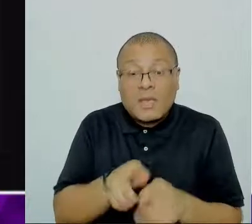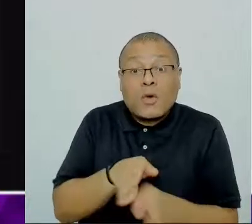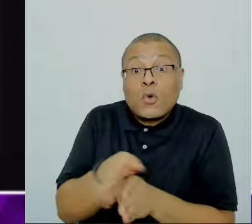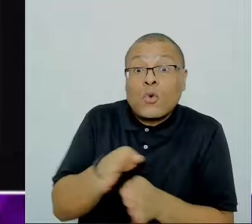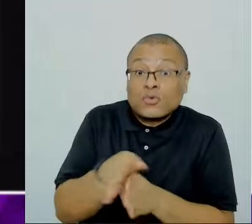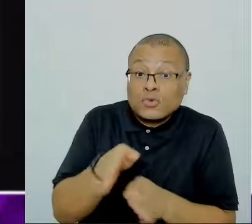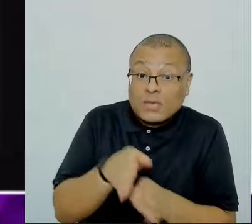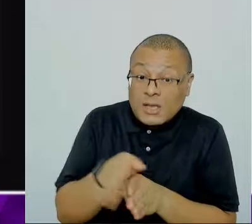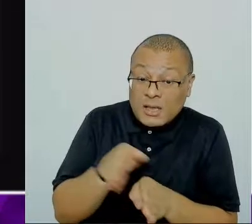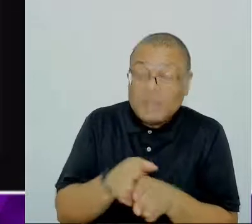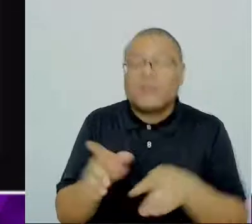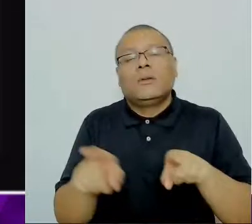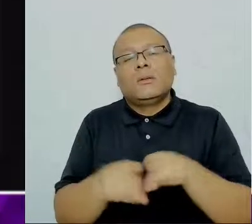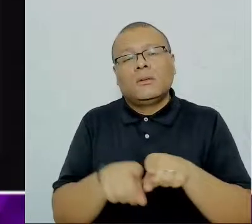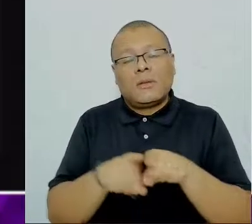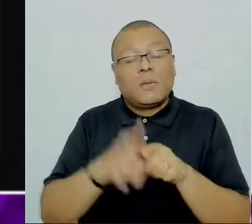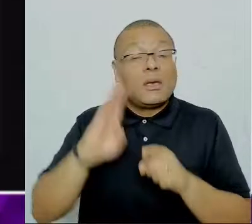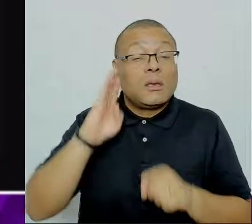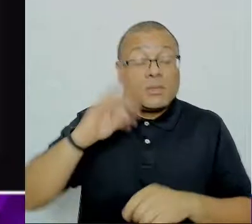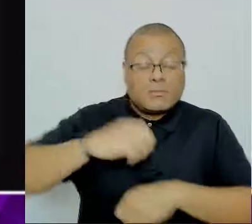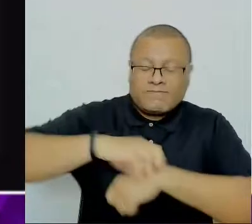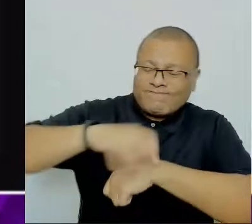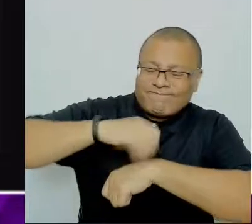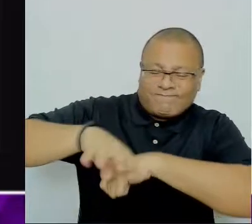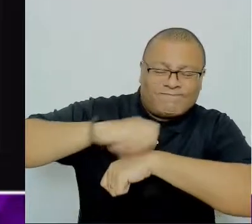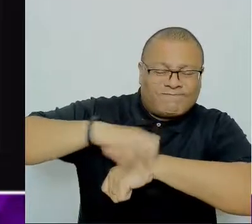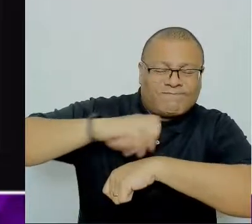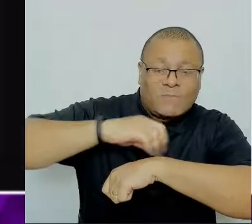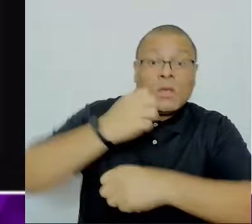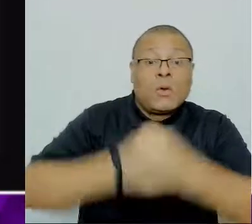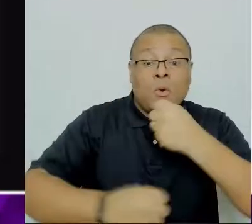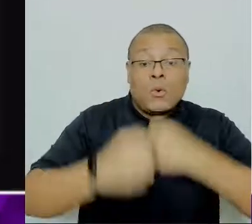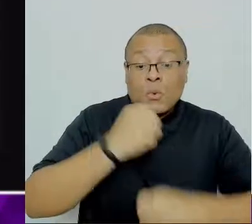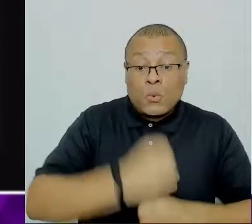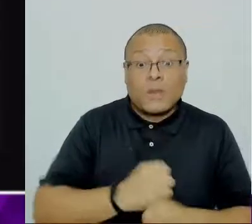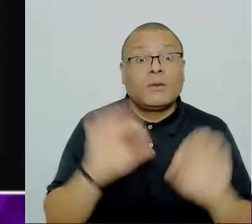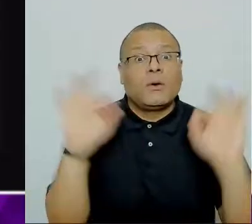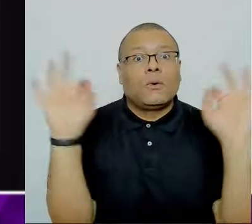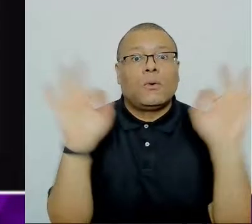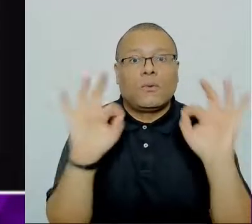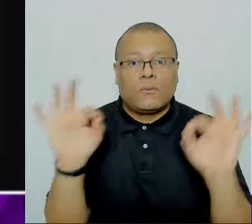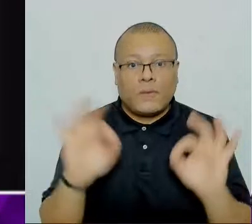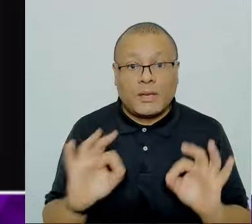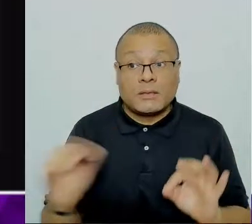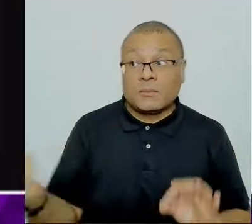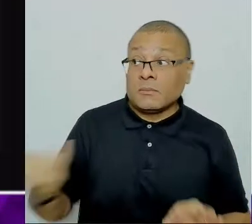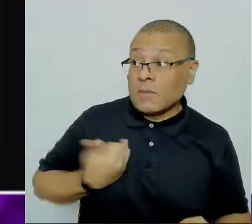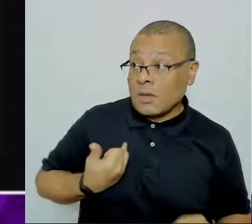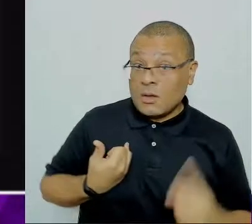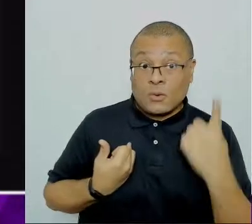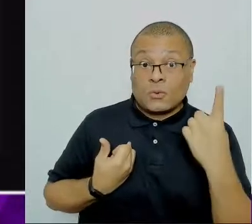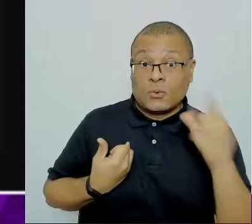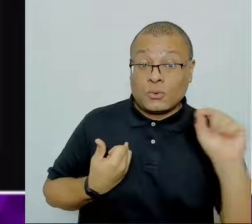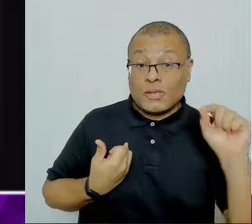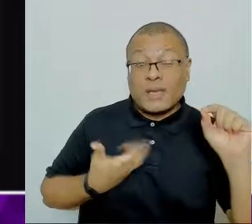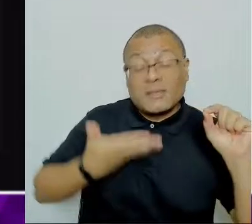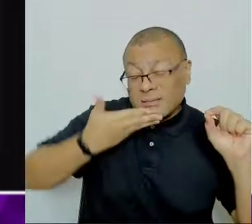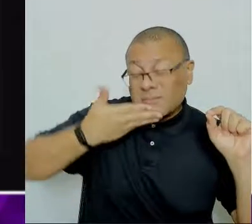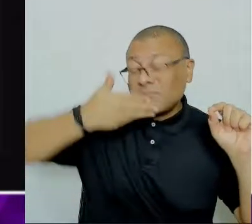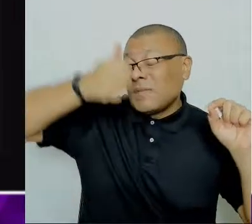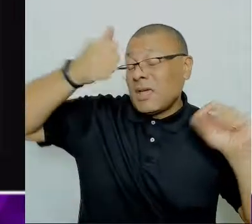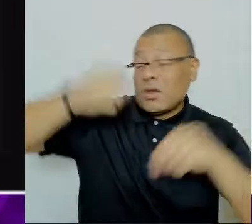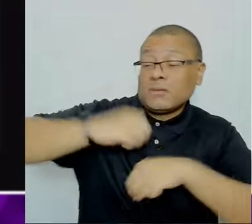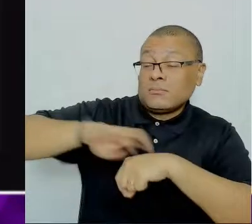e principalmente eu mentoro bastante, e ano passado eu tive a felicidade de ser indicado uns 10 melhores mentores de acordo com o